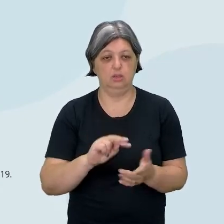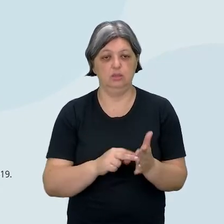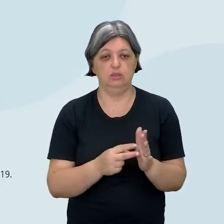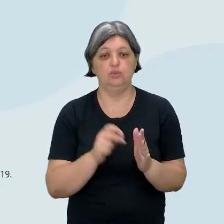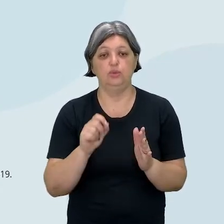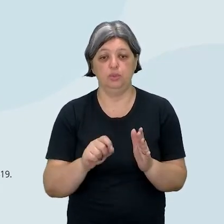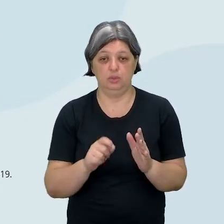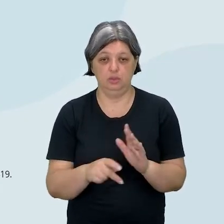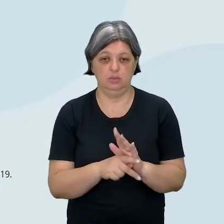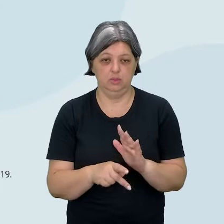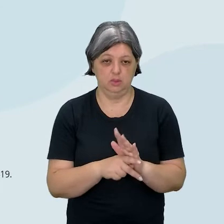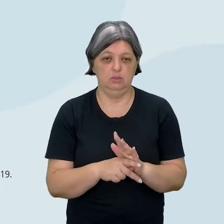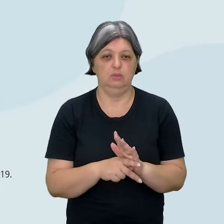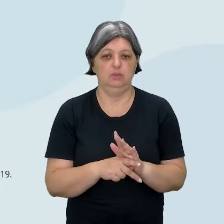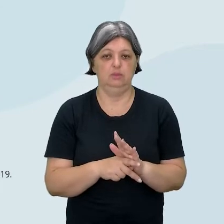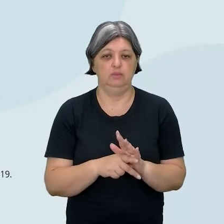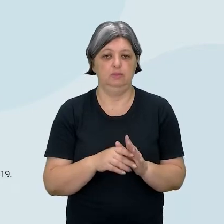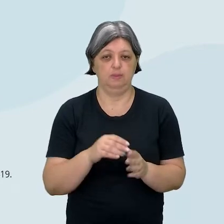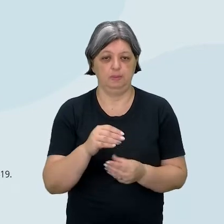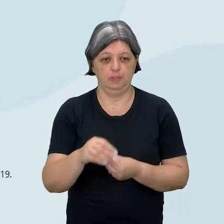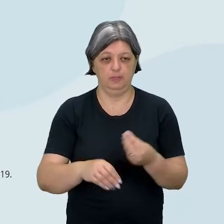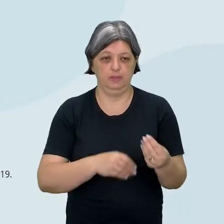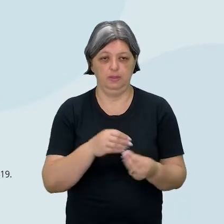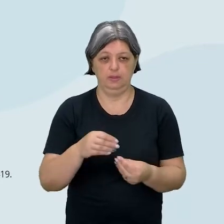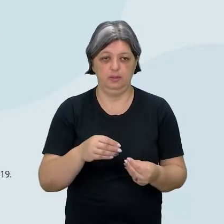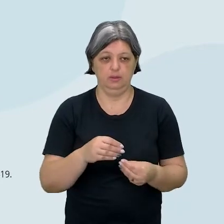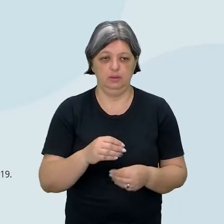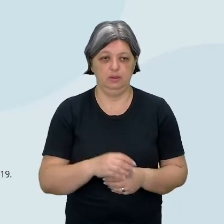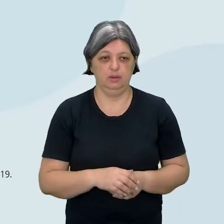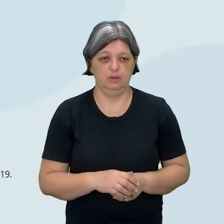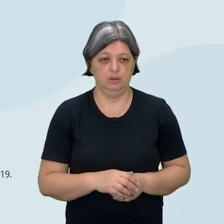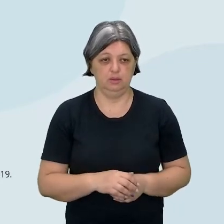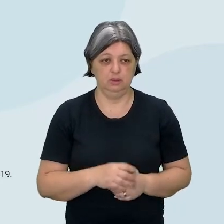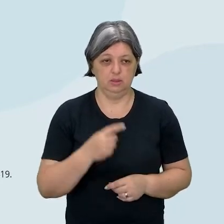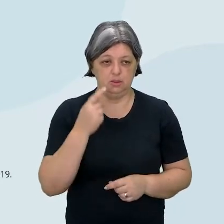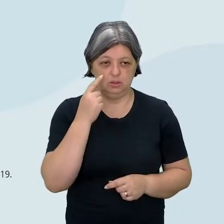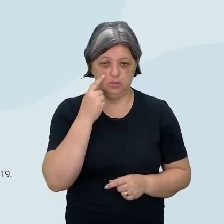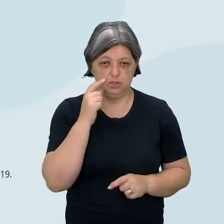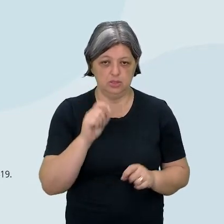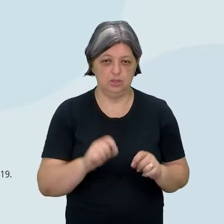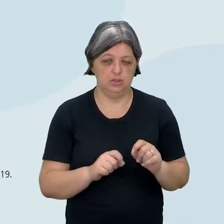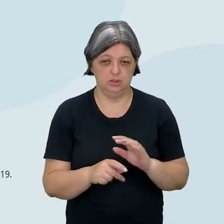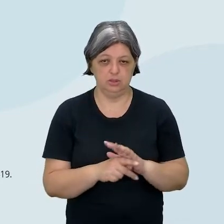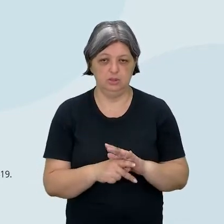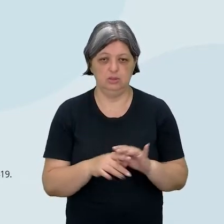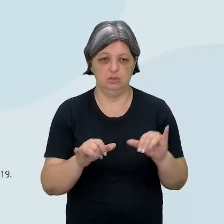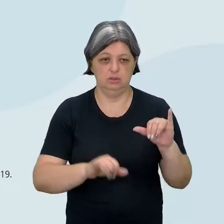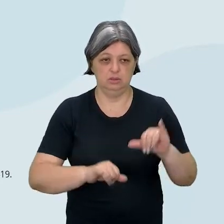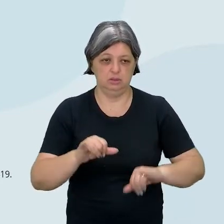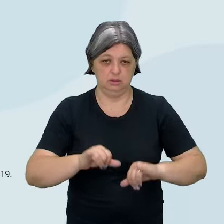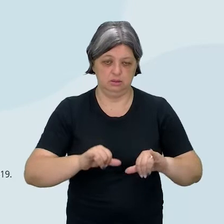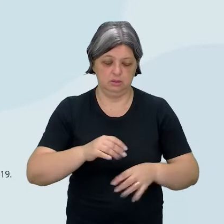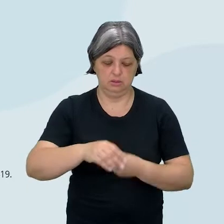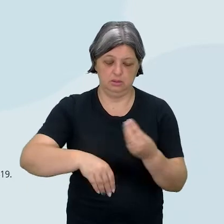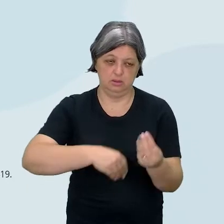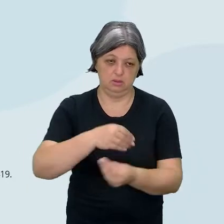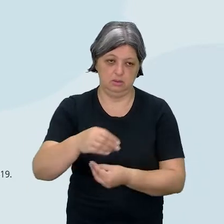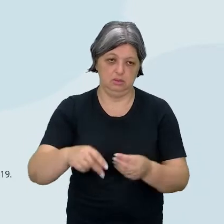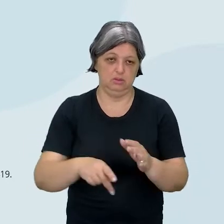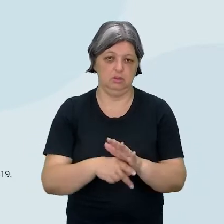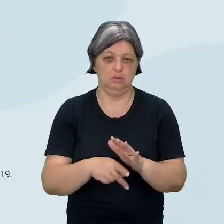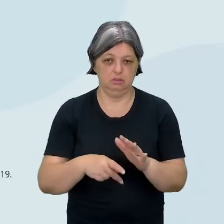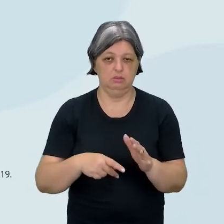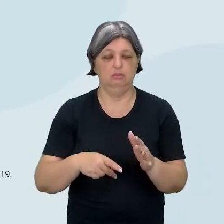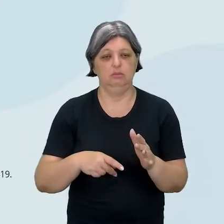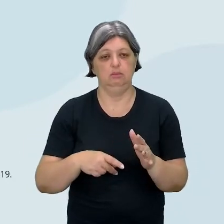que uma determinada substância química pode causar nos organismos que estão presentes nesse ambiente. Assim,